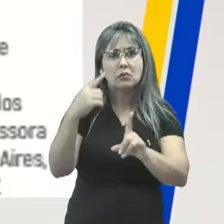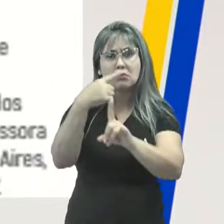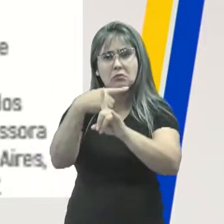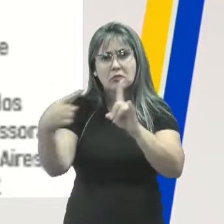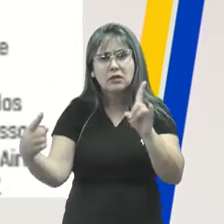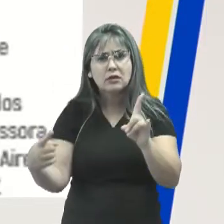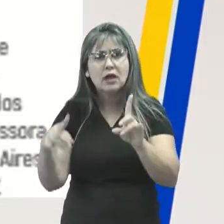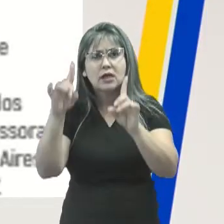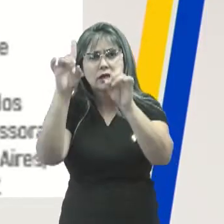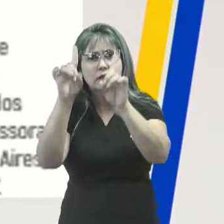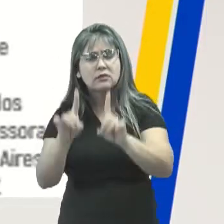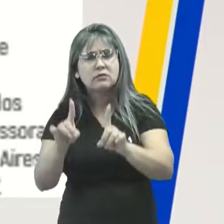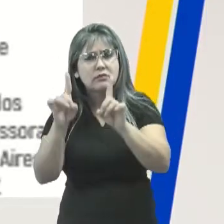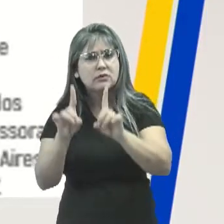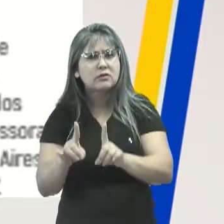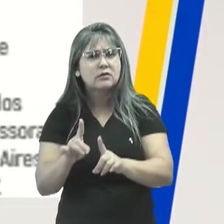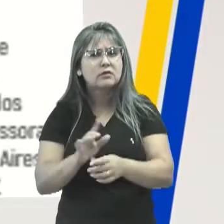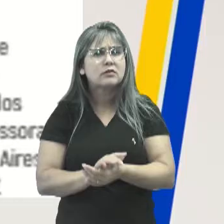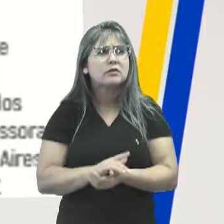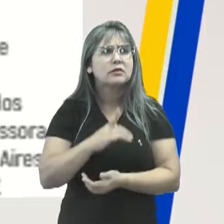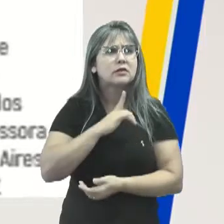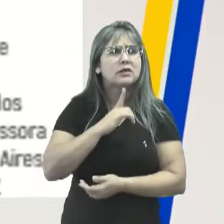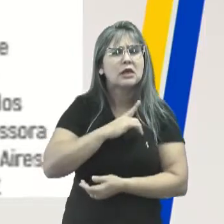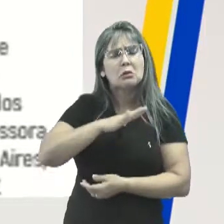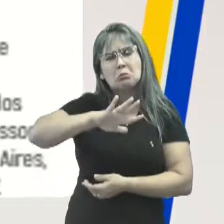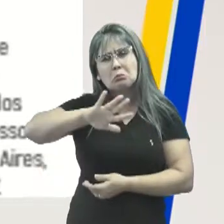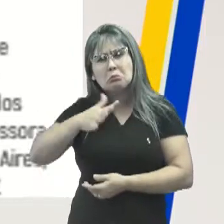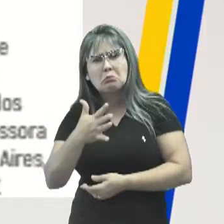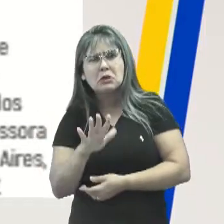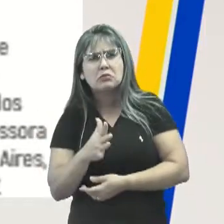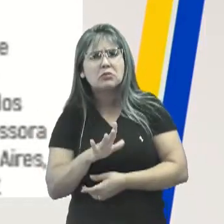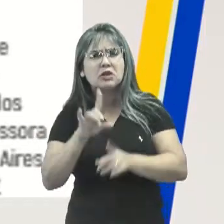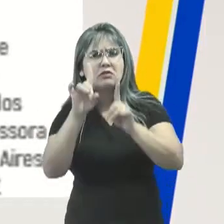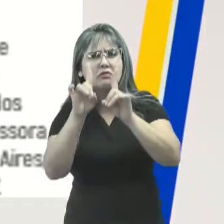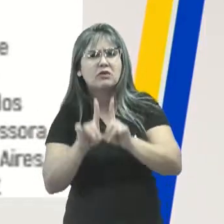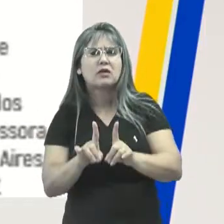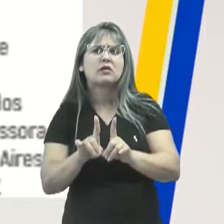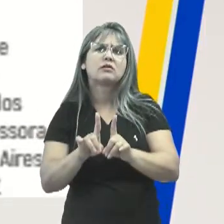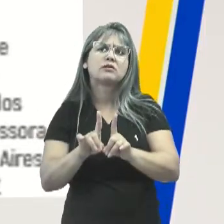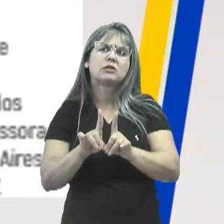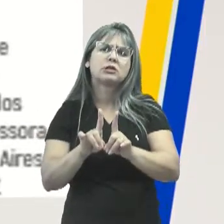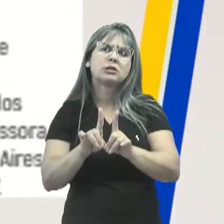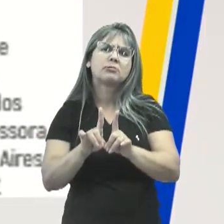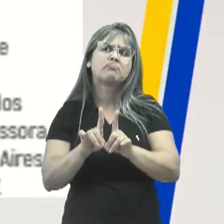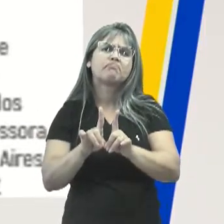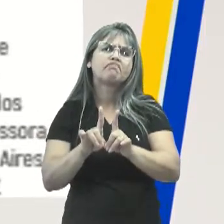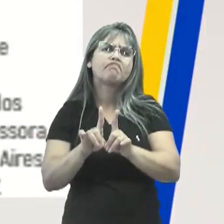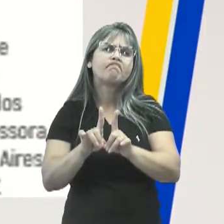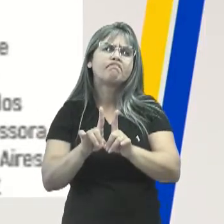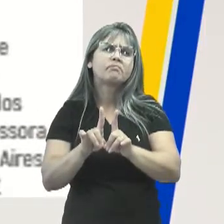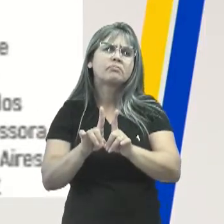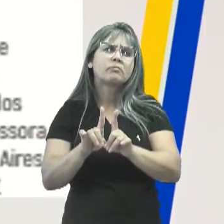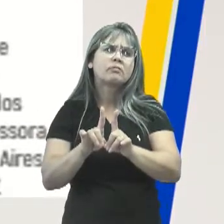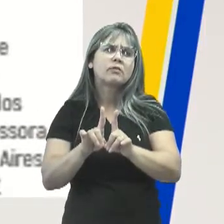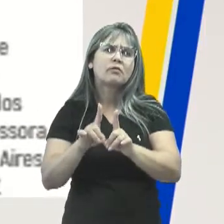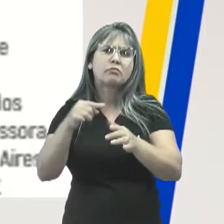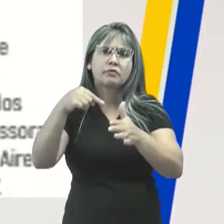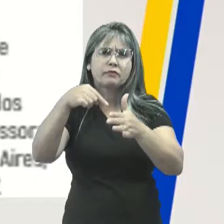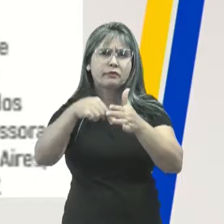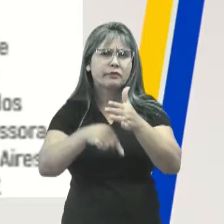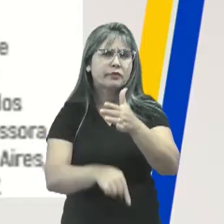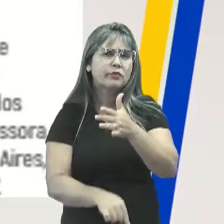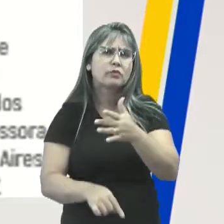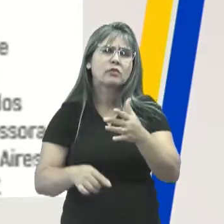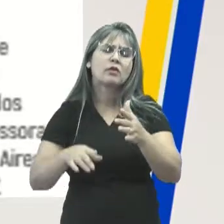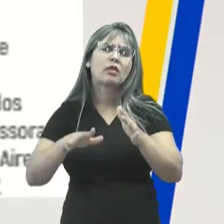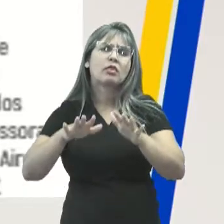deficiência de médio para elevado, né? Pode ser visual, pode ser física ou